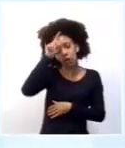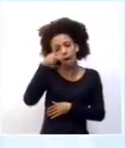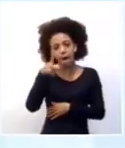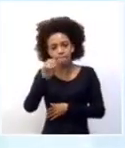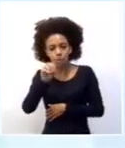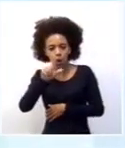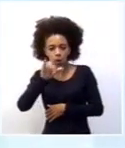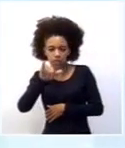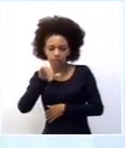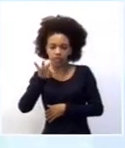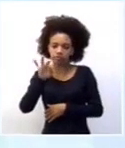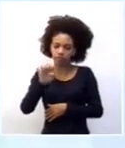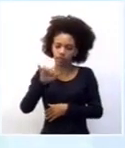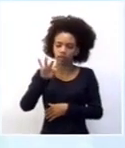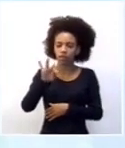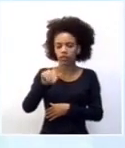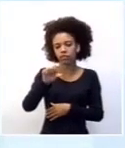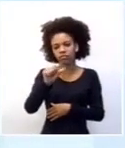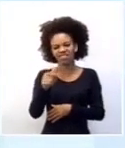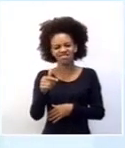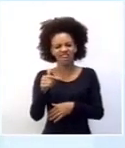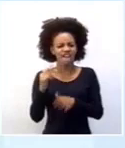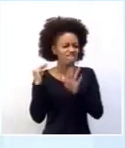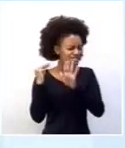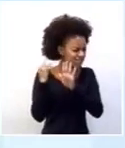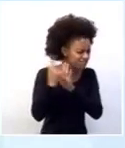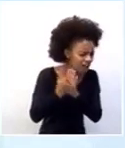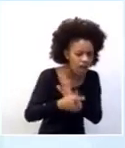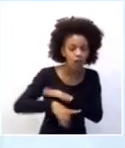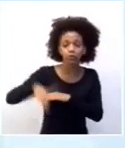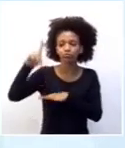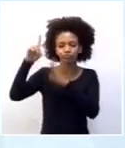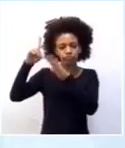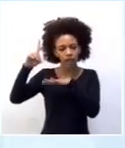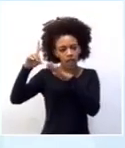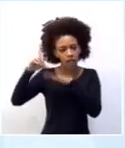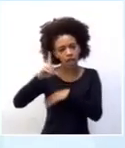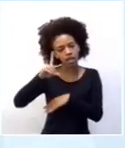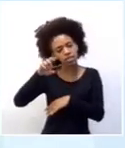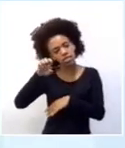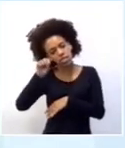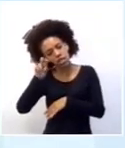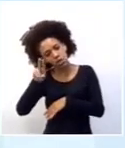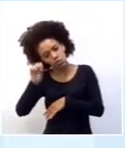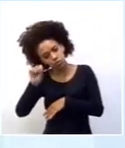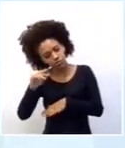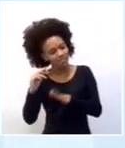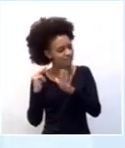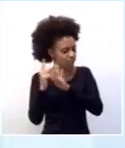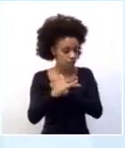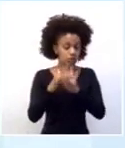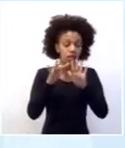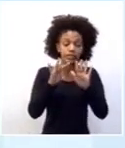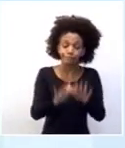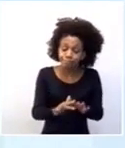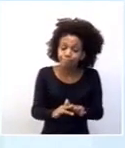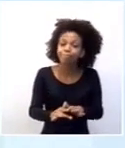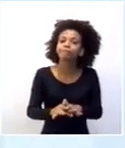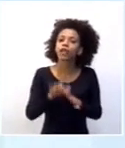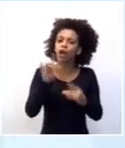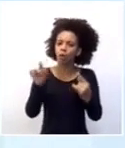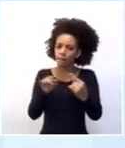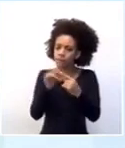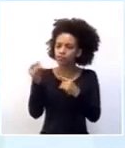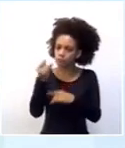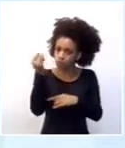eles acreditam que em vários deuses, tá? Eles têm uma variedade enorme de deuses. Outro ponto importante, ó, lembra,